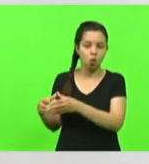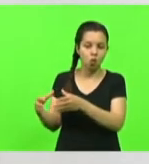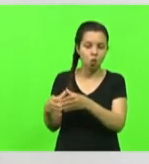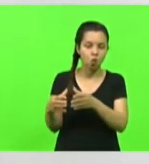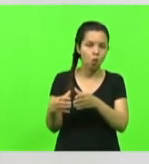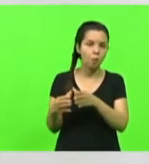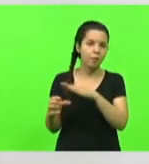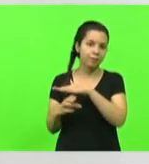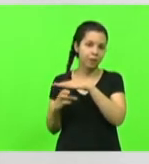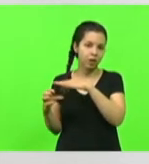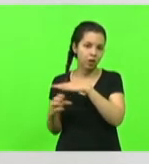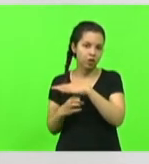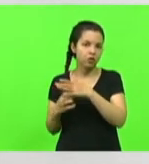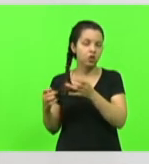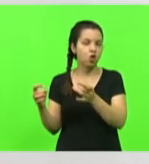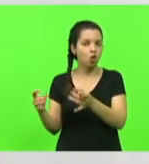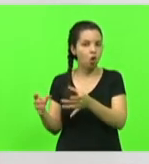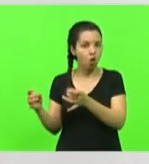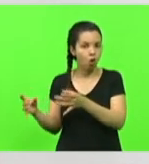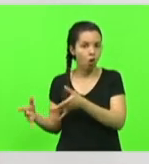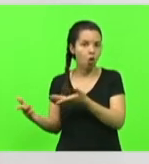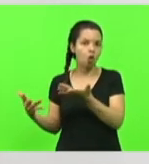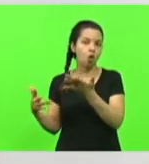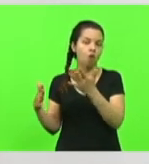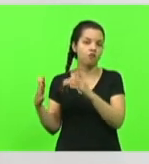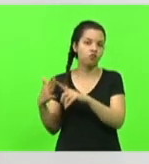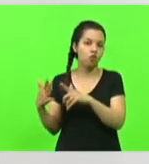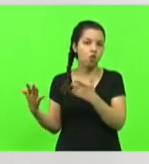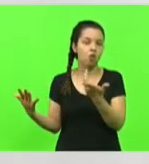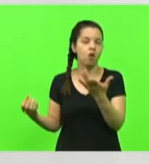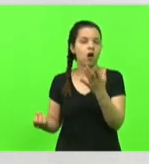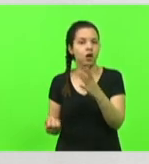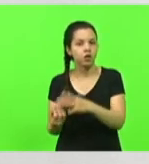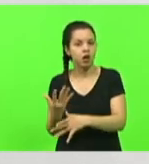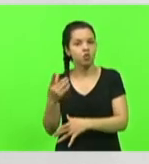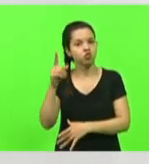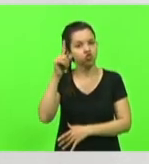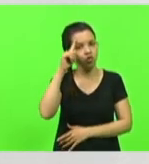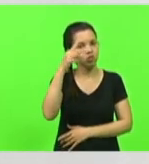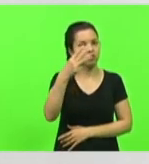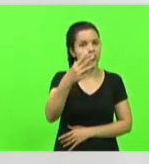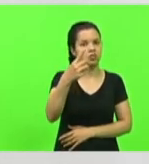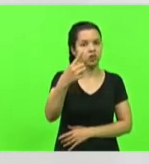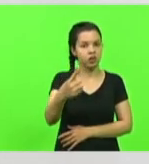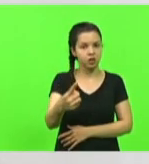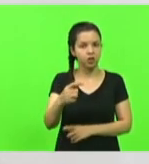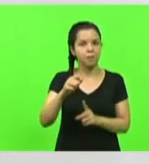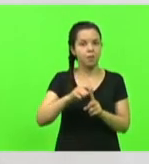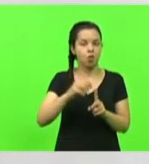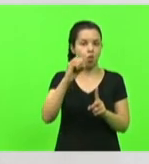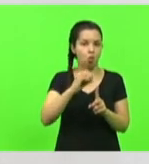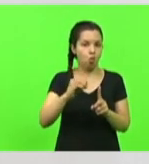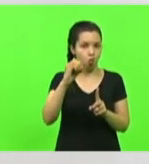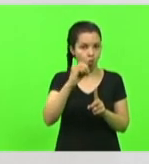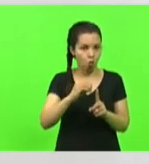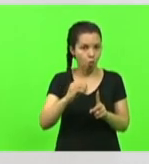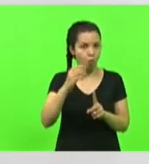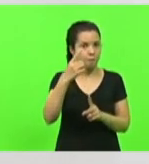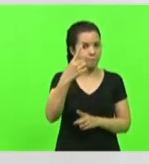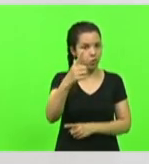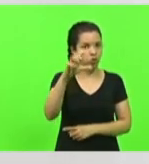fundaram, no dia 30 de outubro de 1971, a Câmara